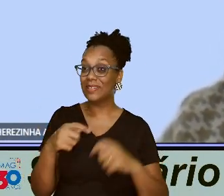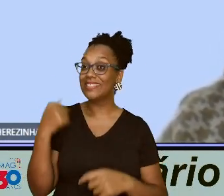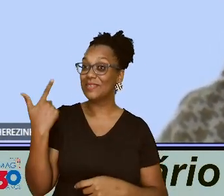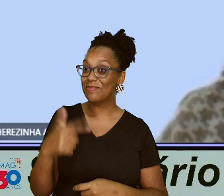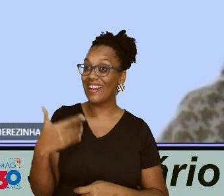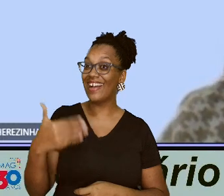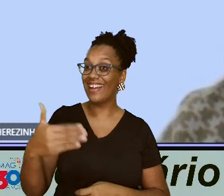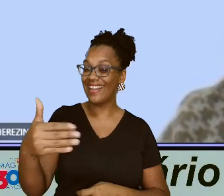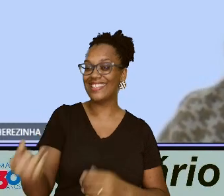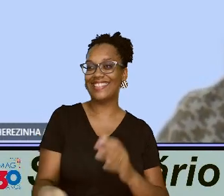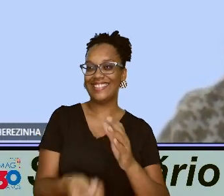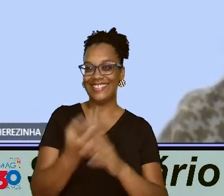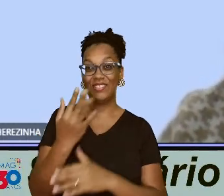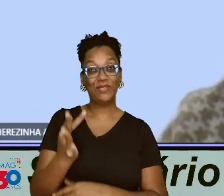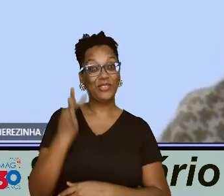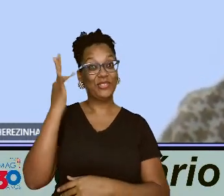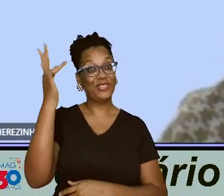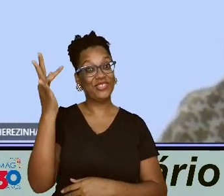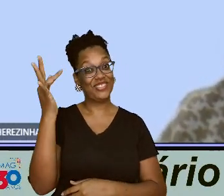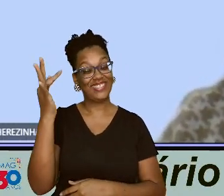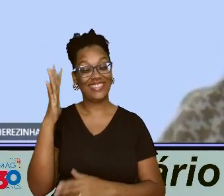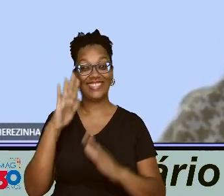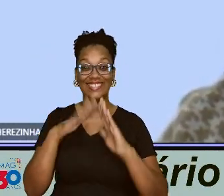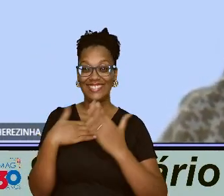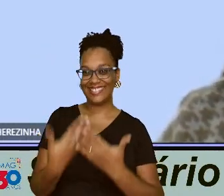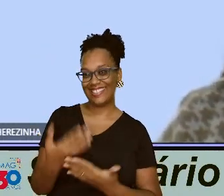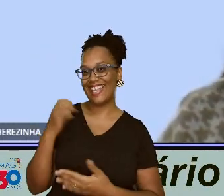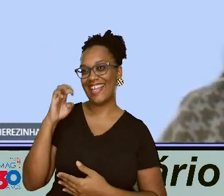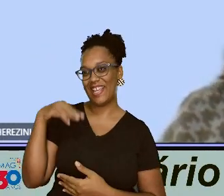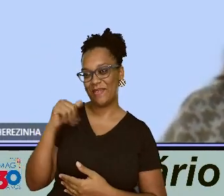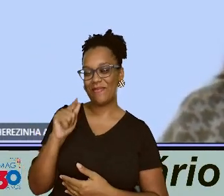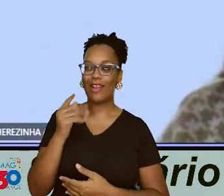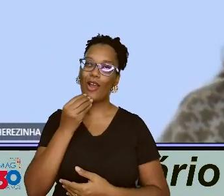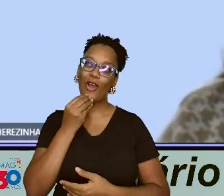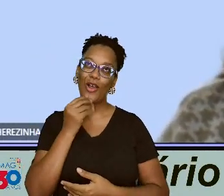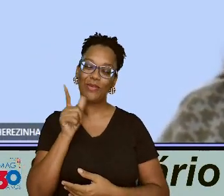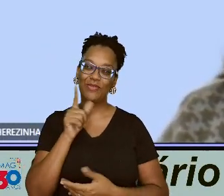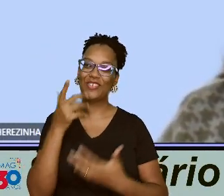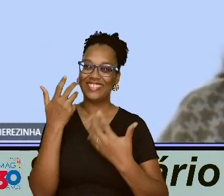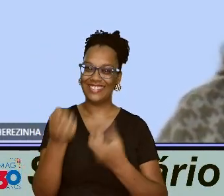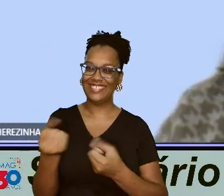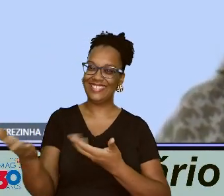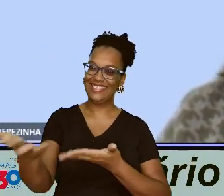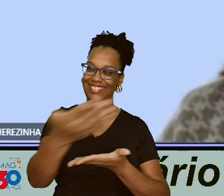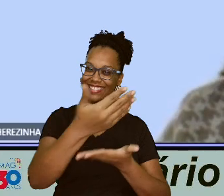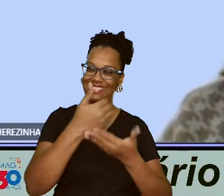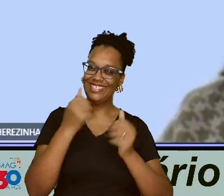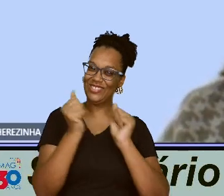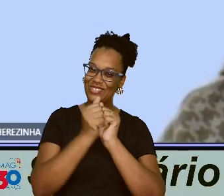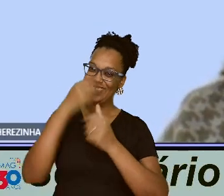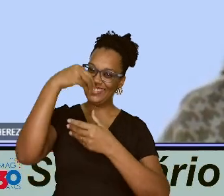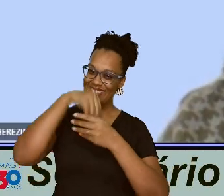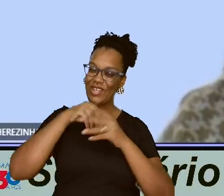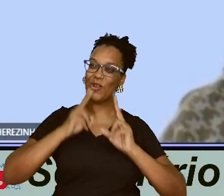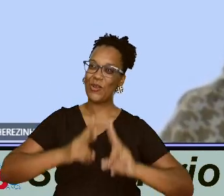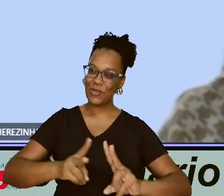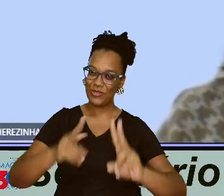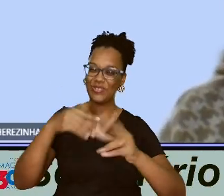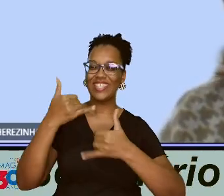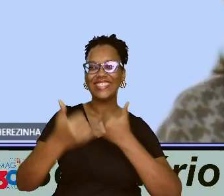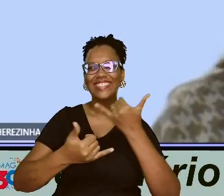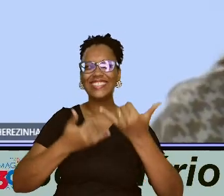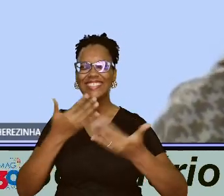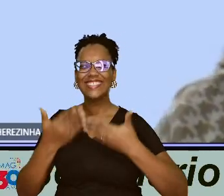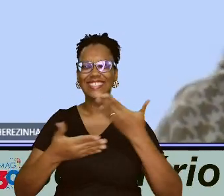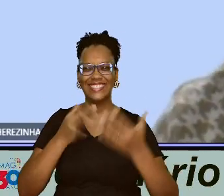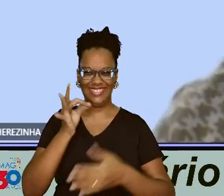produzir pelo futuro, e a escola, óbvio, estará abrigando todos aqueles que quiserem continuar nessa brincadeira, né, Leslie,